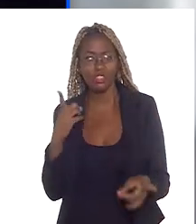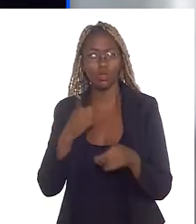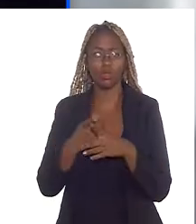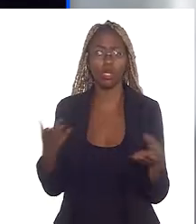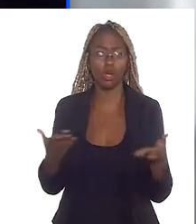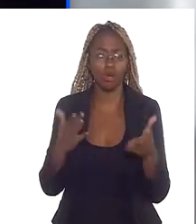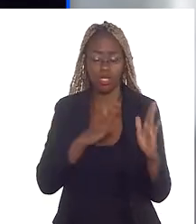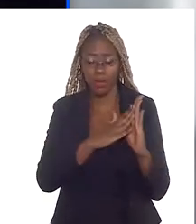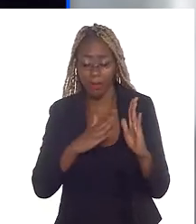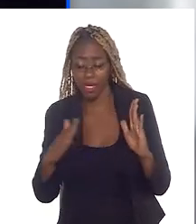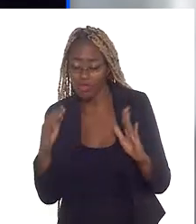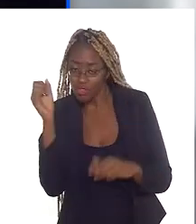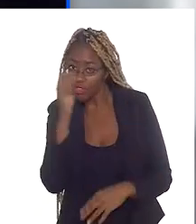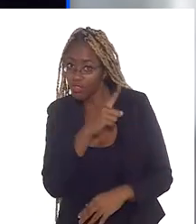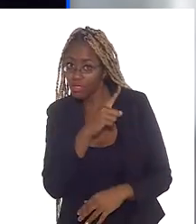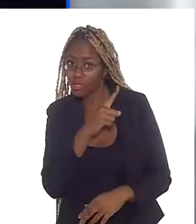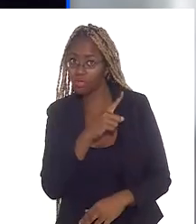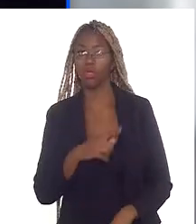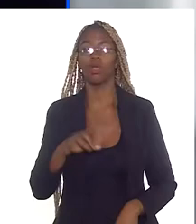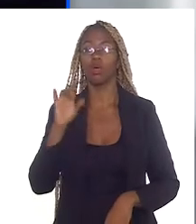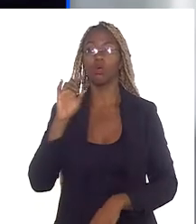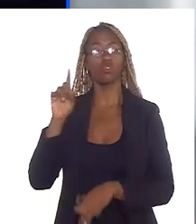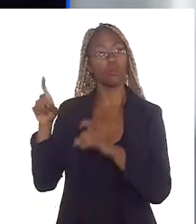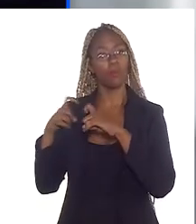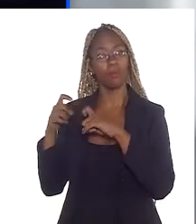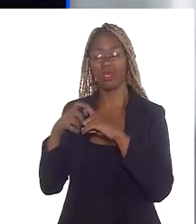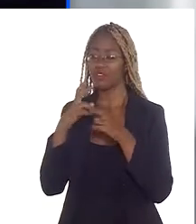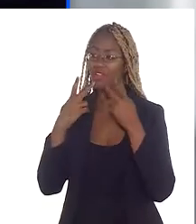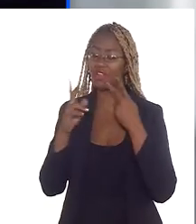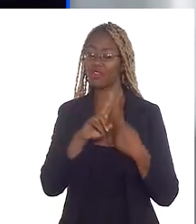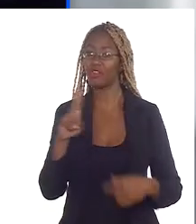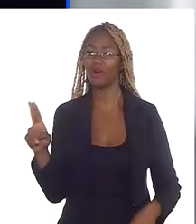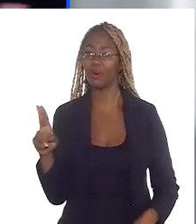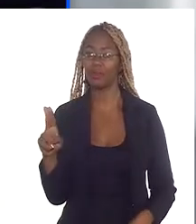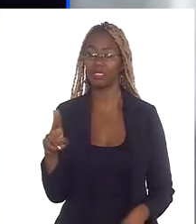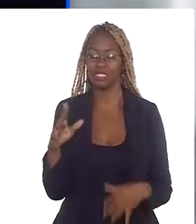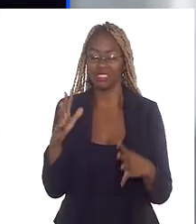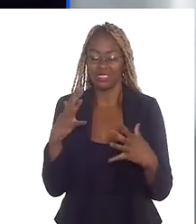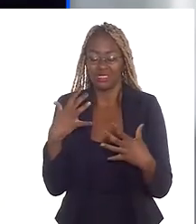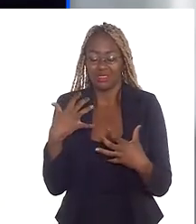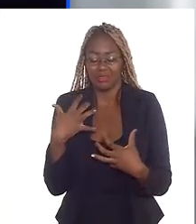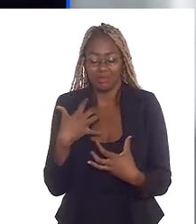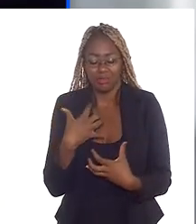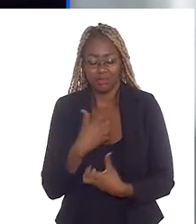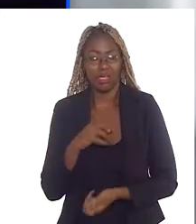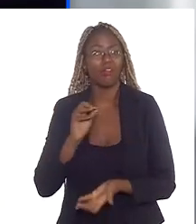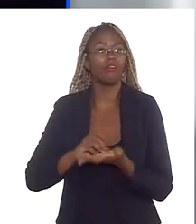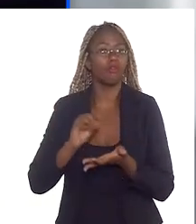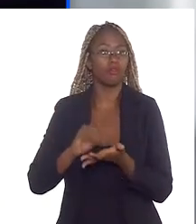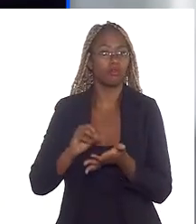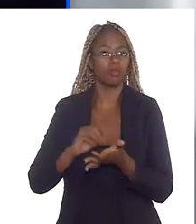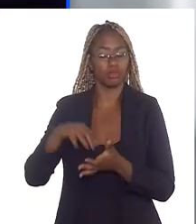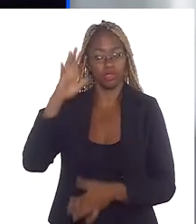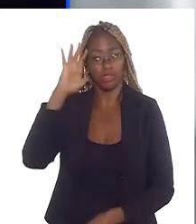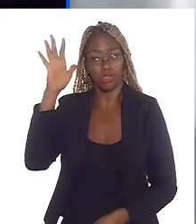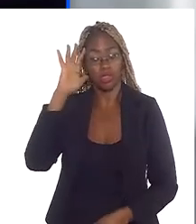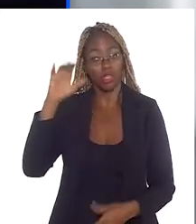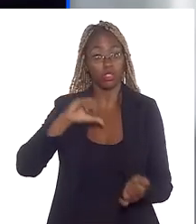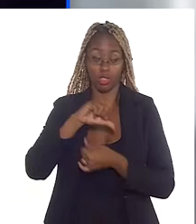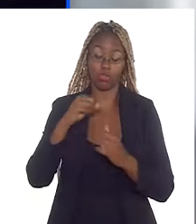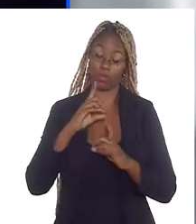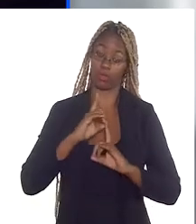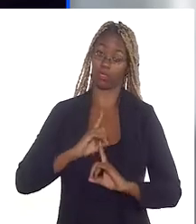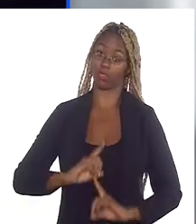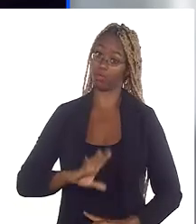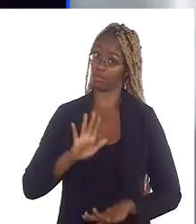especialistas deram um nome para esse mal-estar definhamento uma falta de expectativa que pode se transformar em